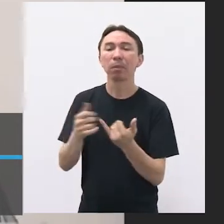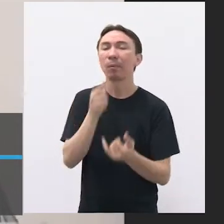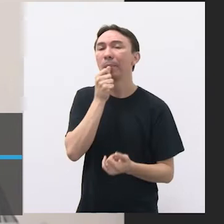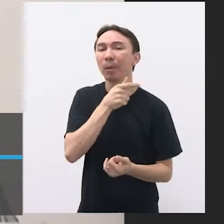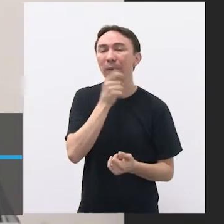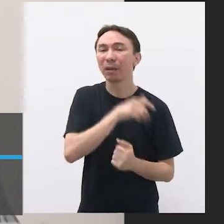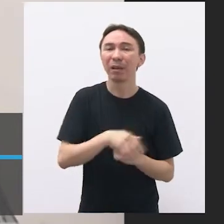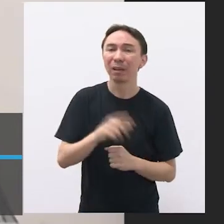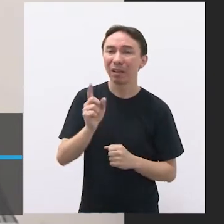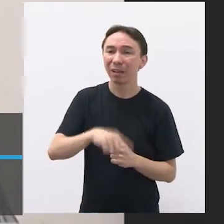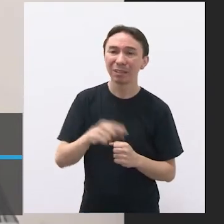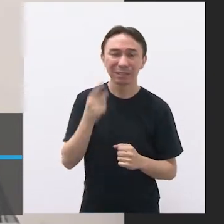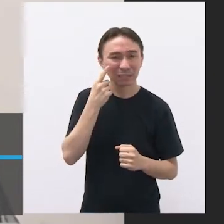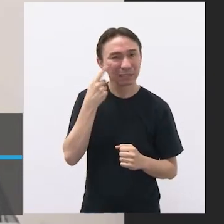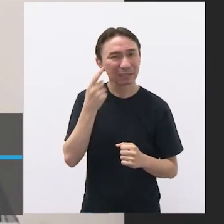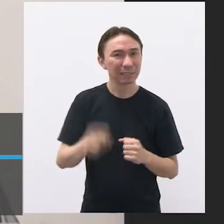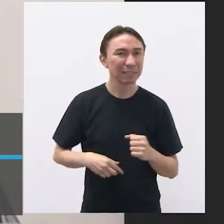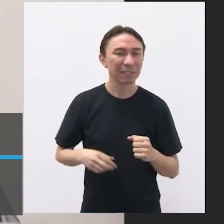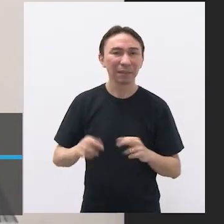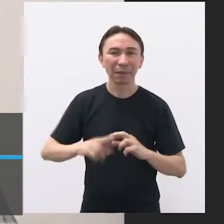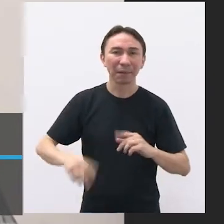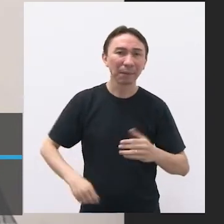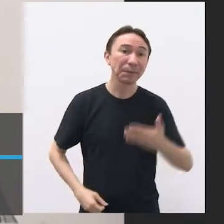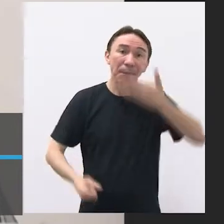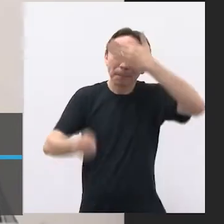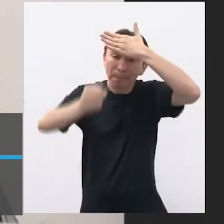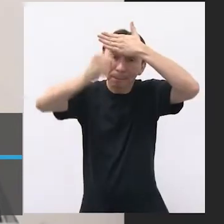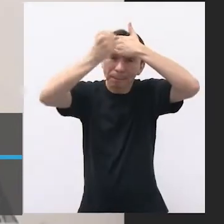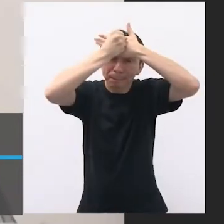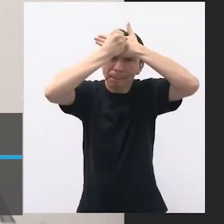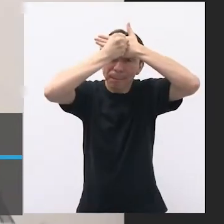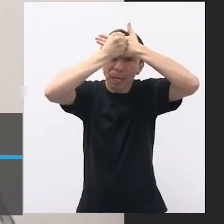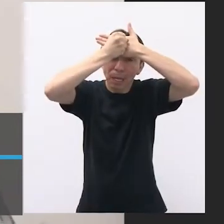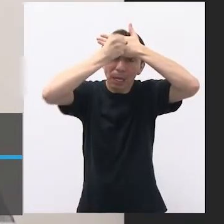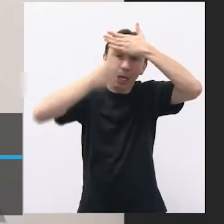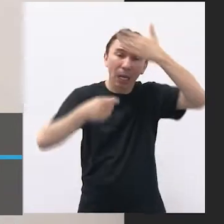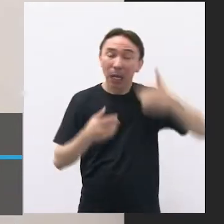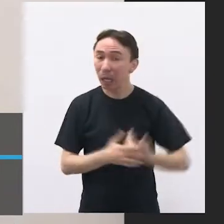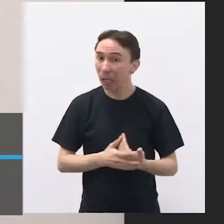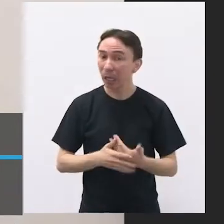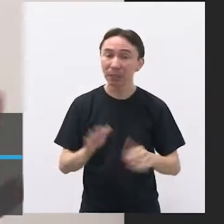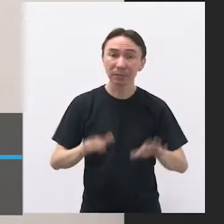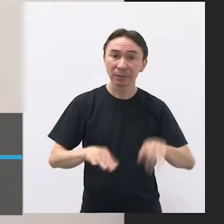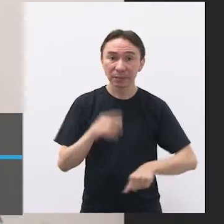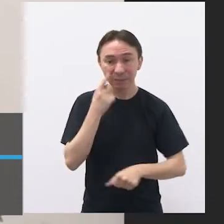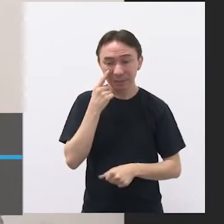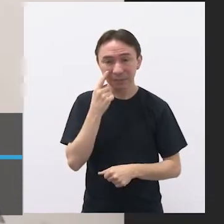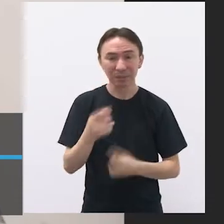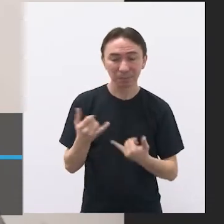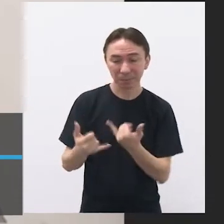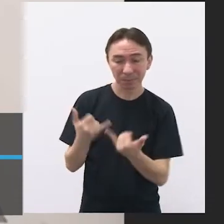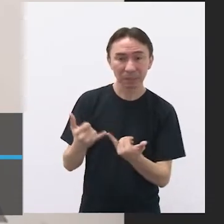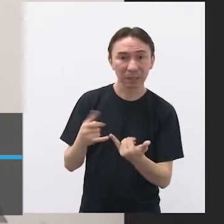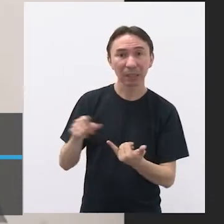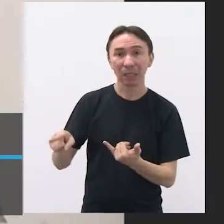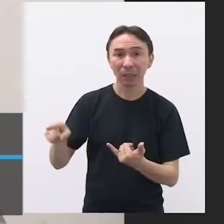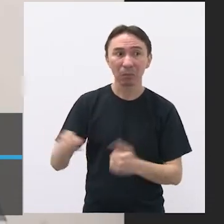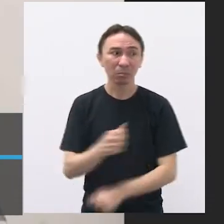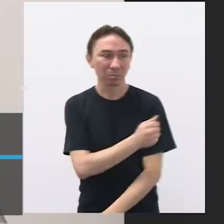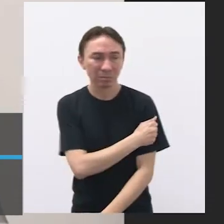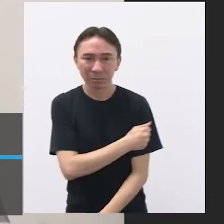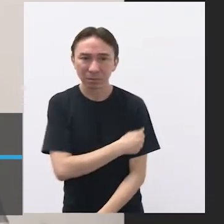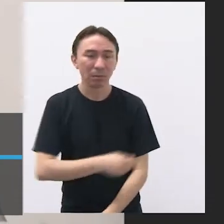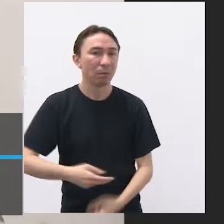gênero? Será que não estão no senso comum? E às vezes aquela brincadeira é suficiente para que o estudante nunca mais volte para a escola. E aí,